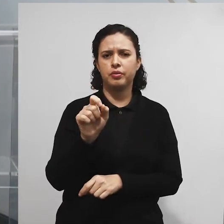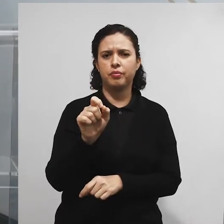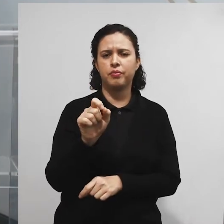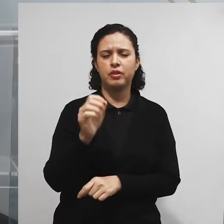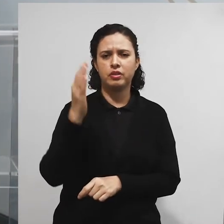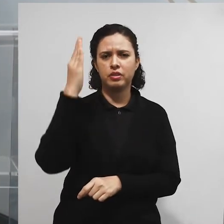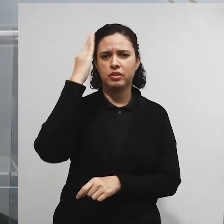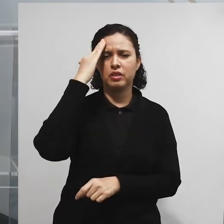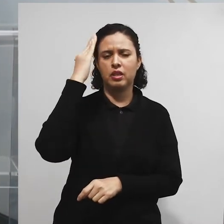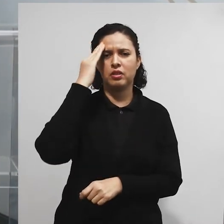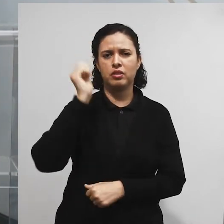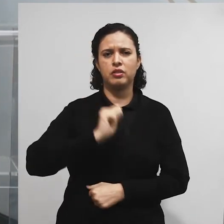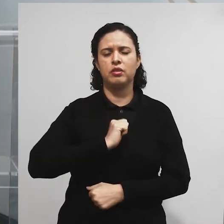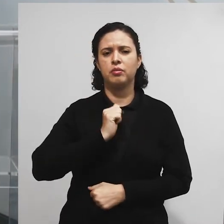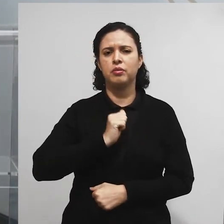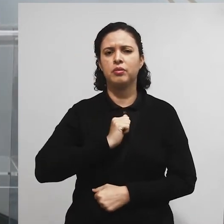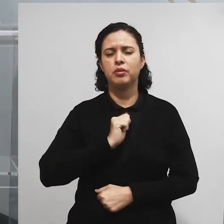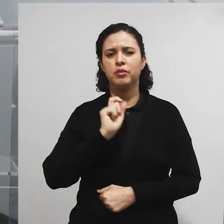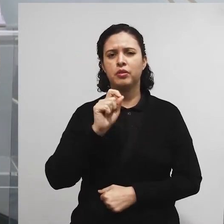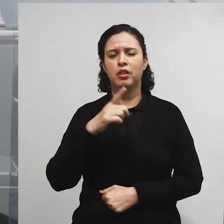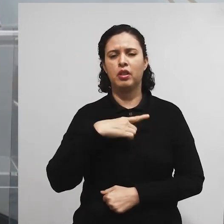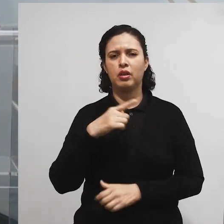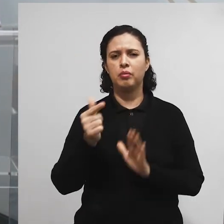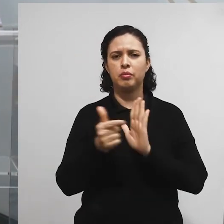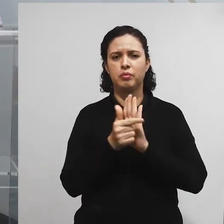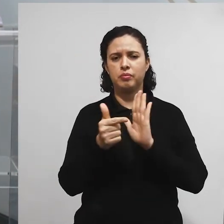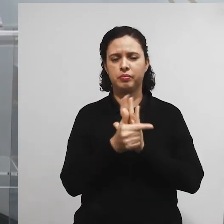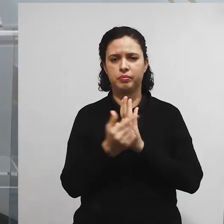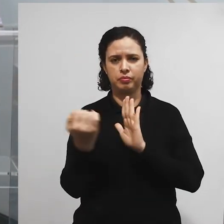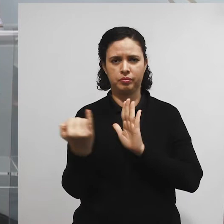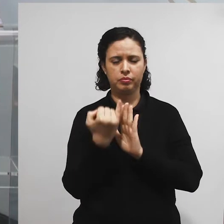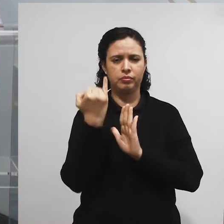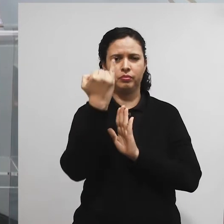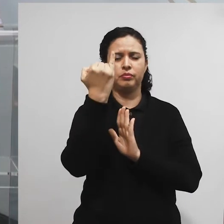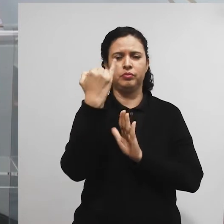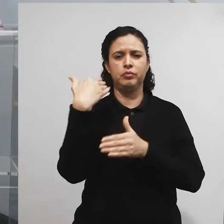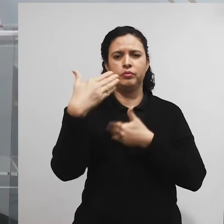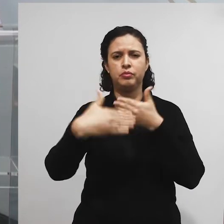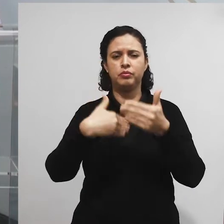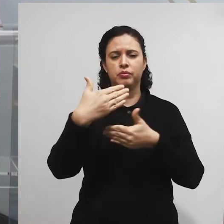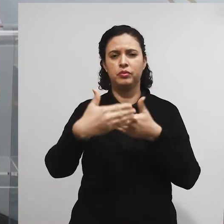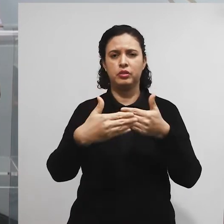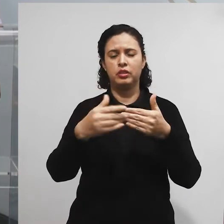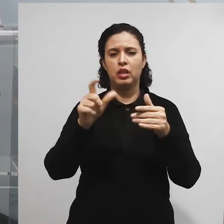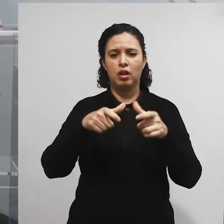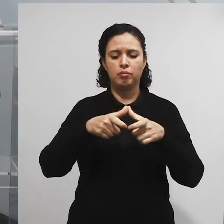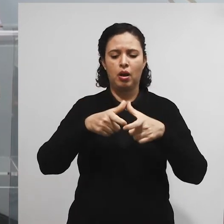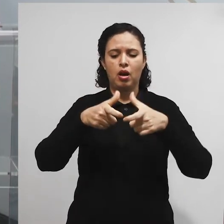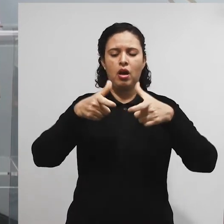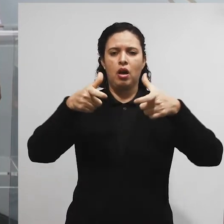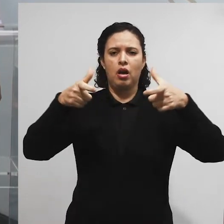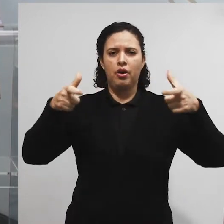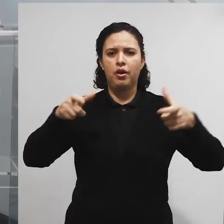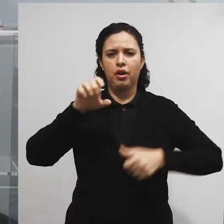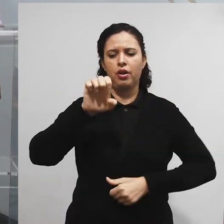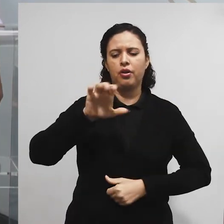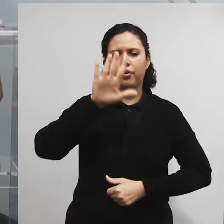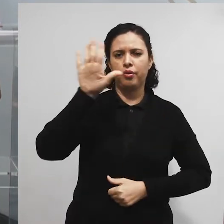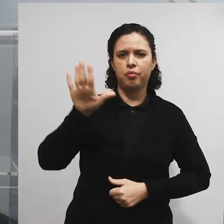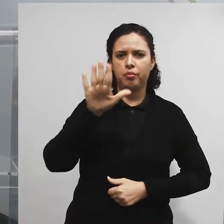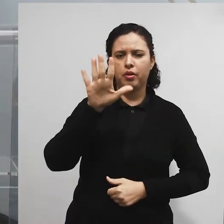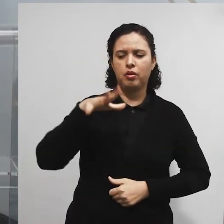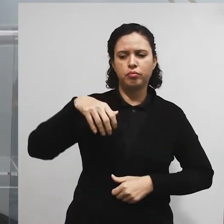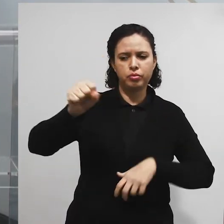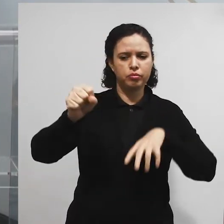nós sabemos que a antropologia ela cumpriu um papel muito importante no processo de expansão europeia